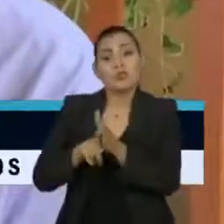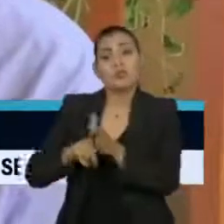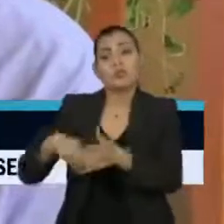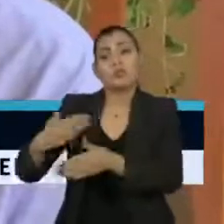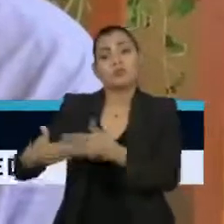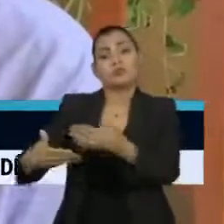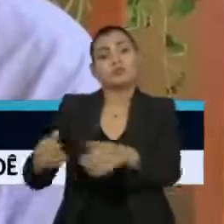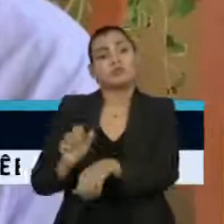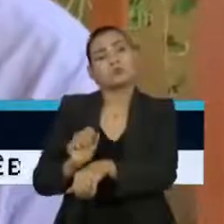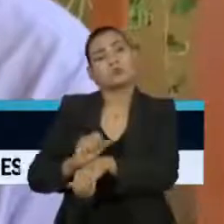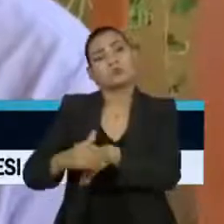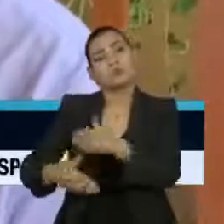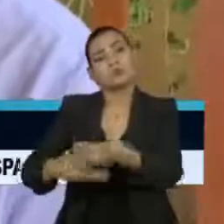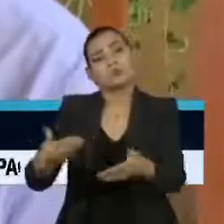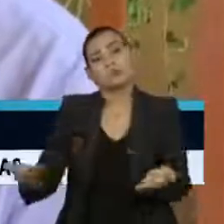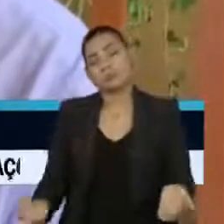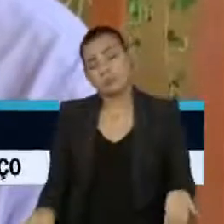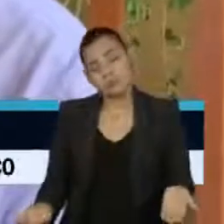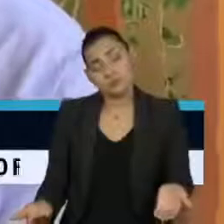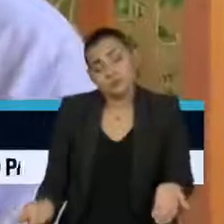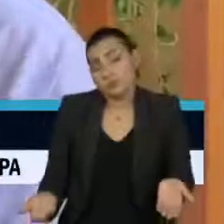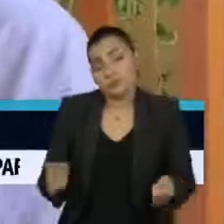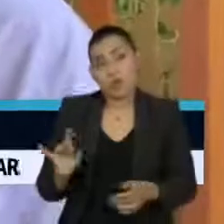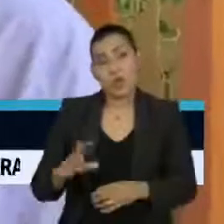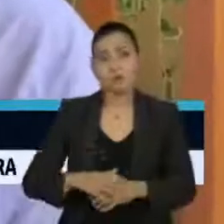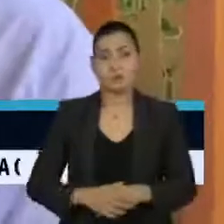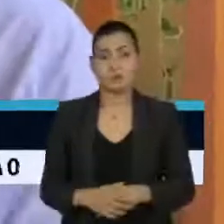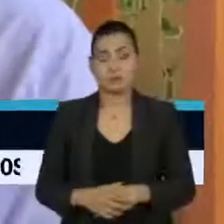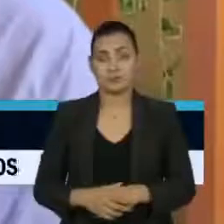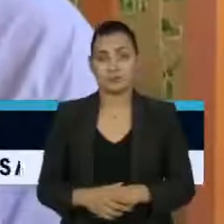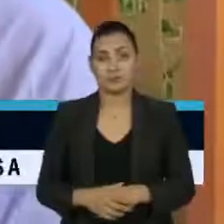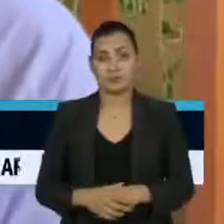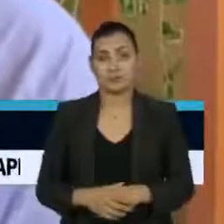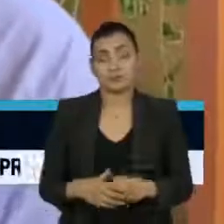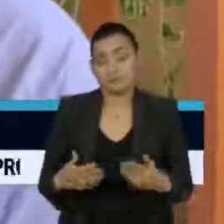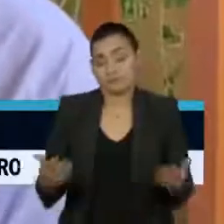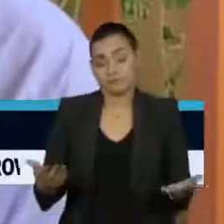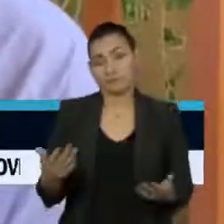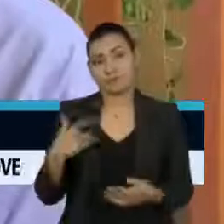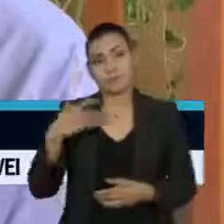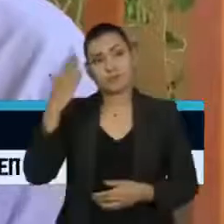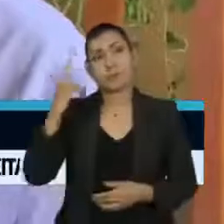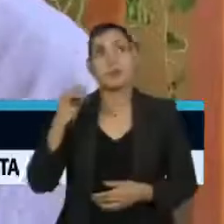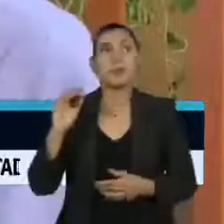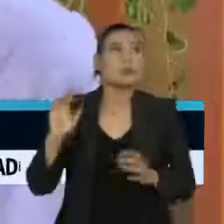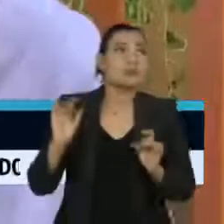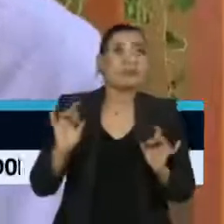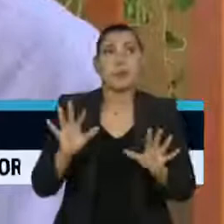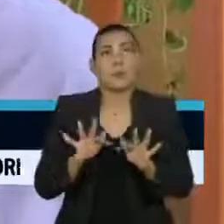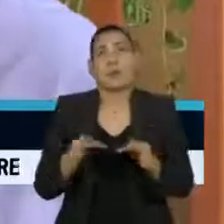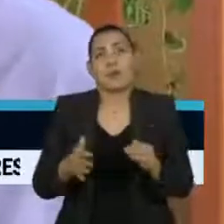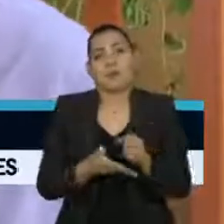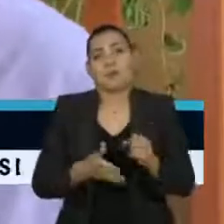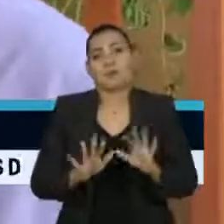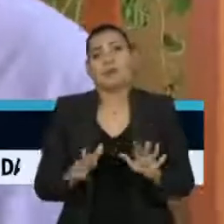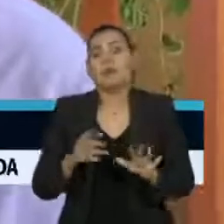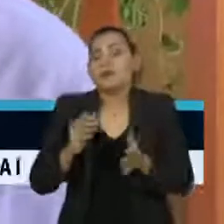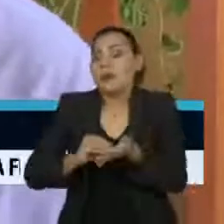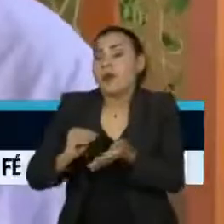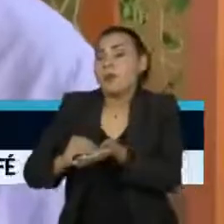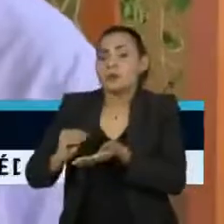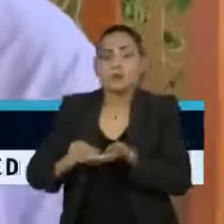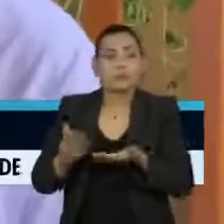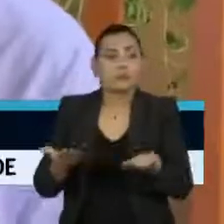em investigação, está em aberto ainda, e é isso que a gente sabe. Então, eu acho muito... muito raso,